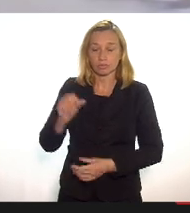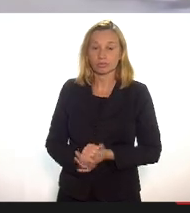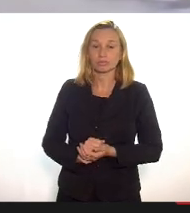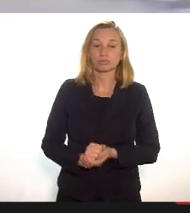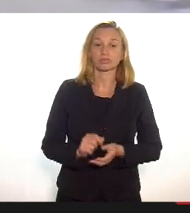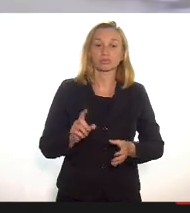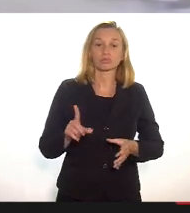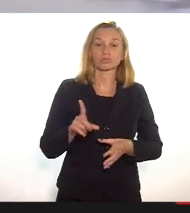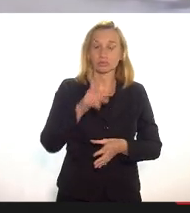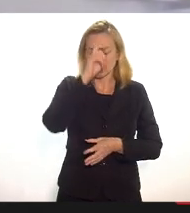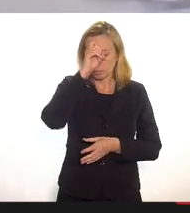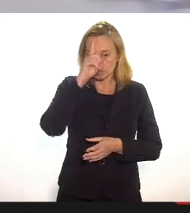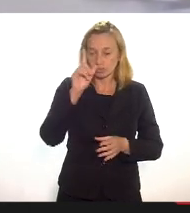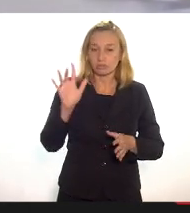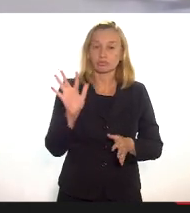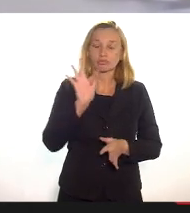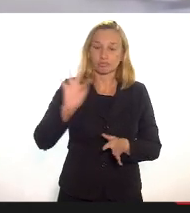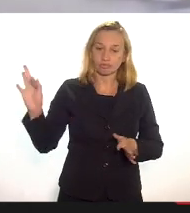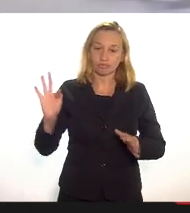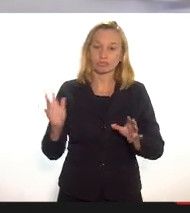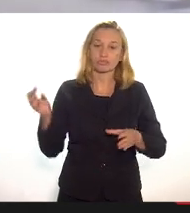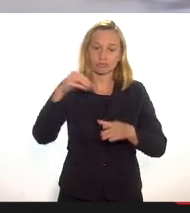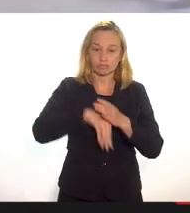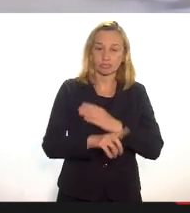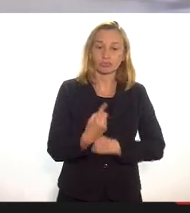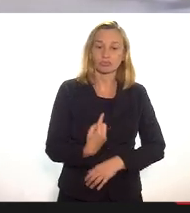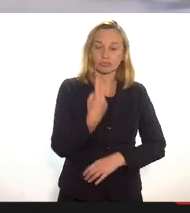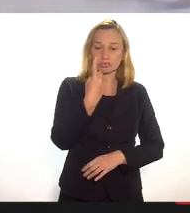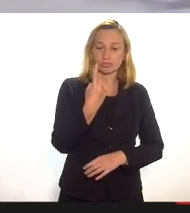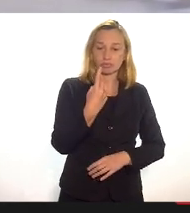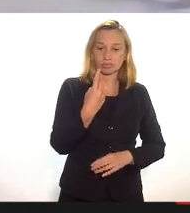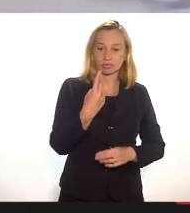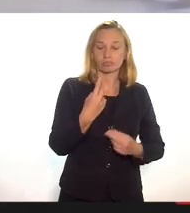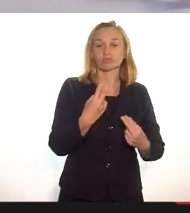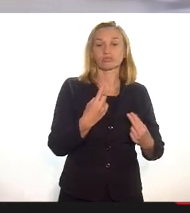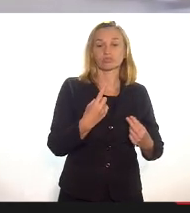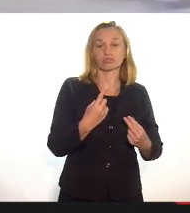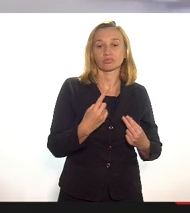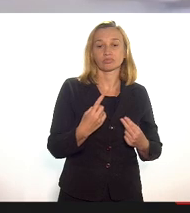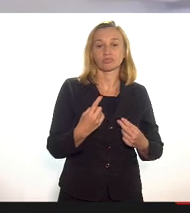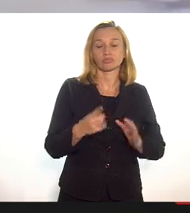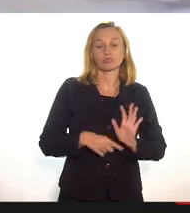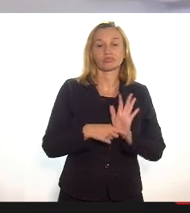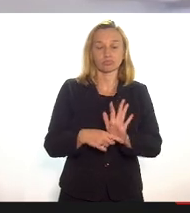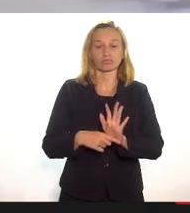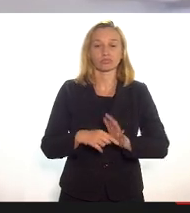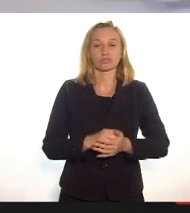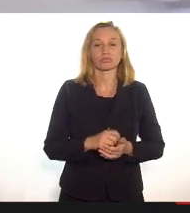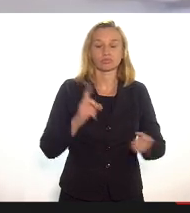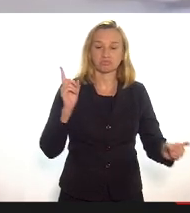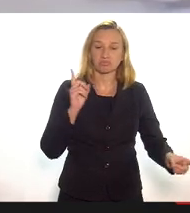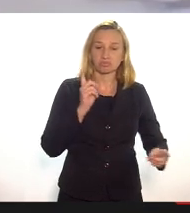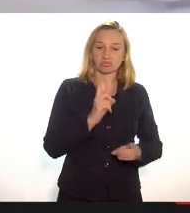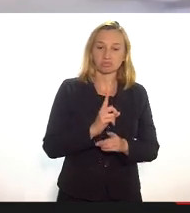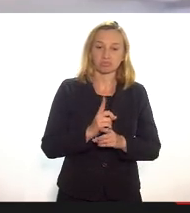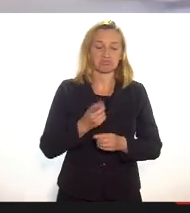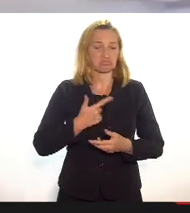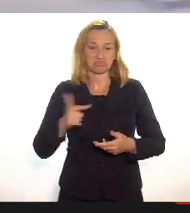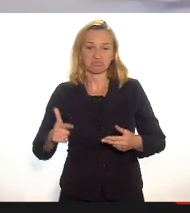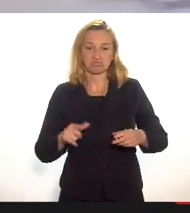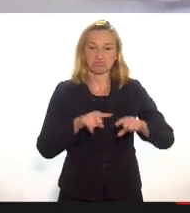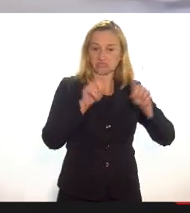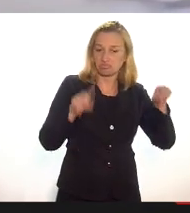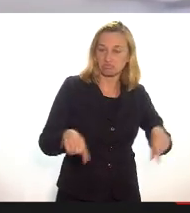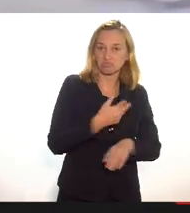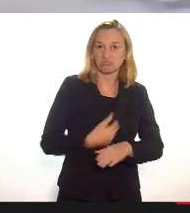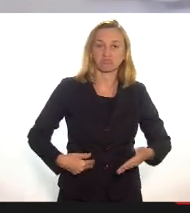federais dentro desse sistema único de atendimento a esta pandemia. Aí descobrimos que não tinha mais funcionário, que tinham